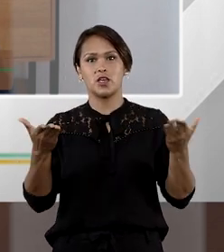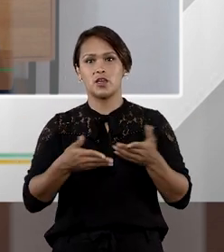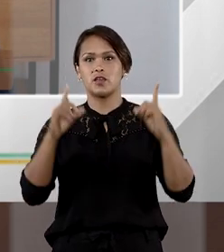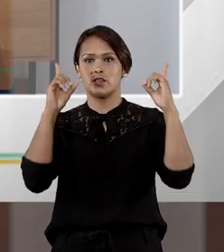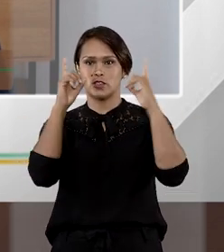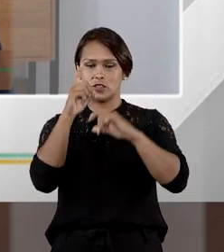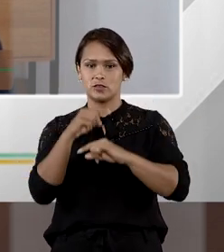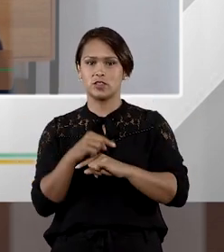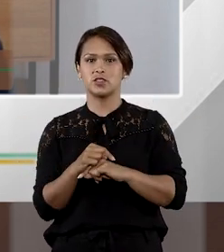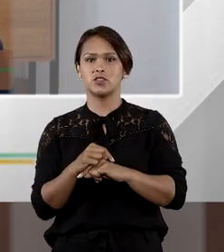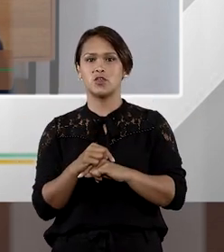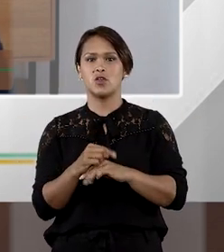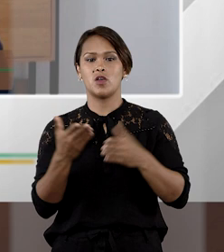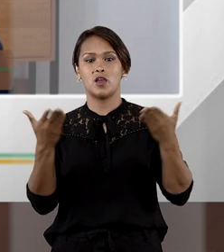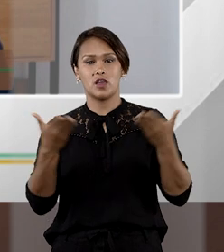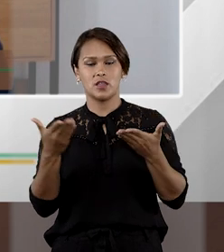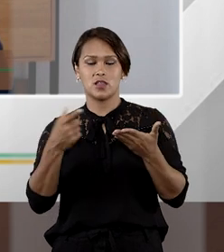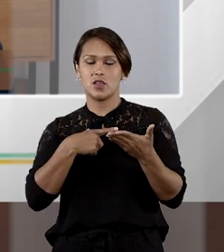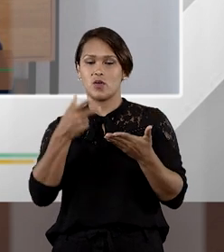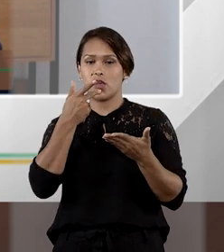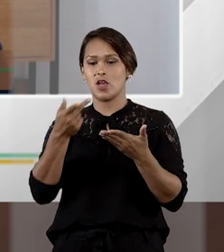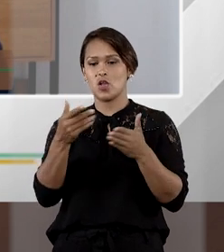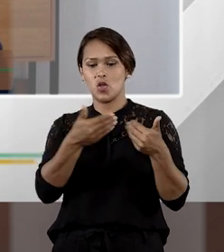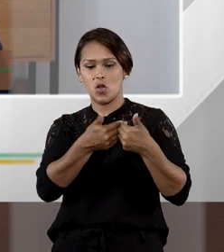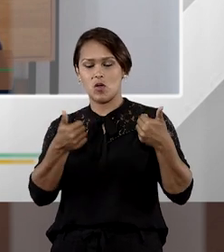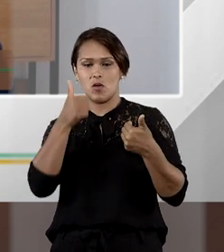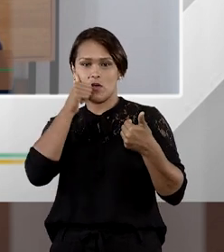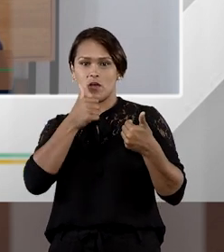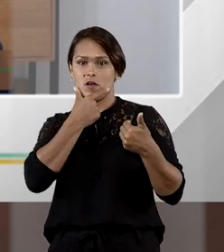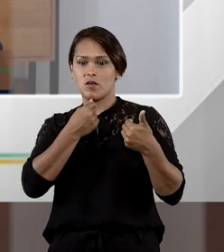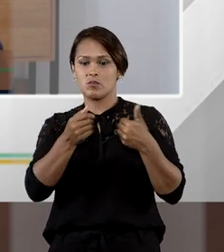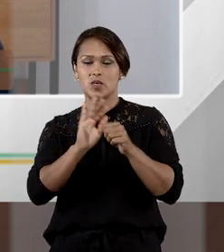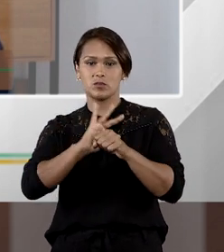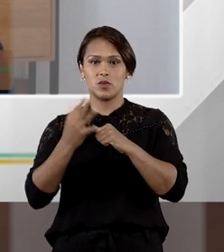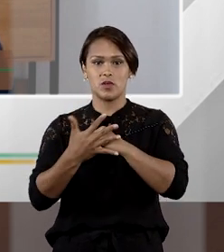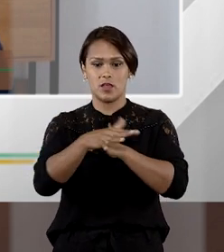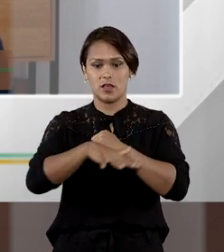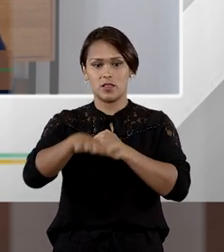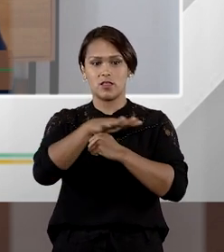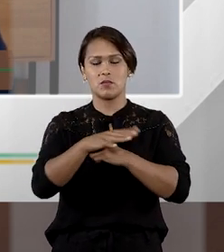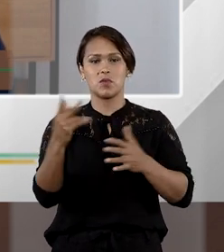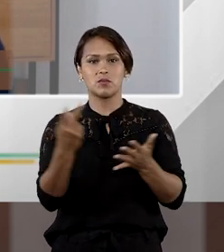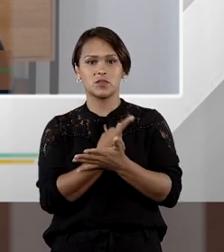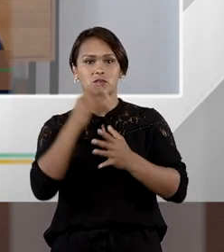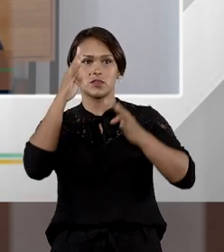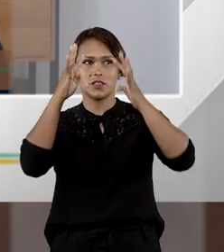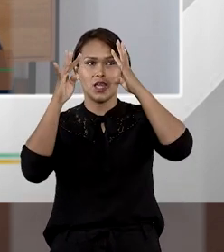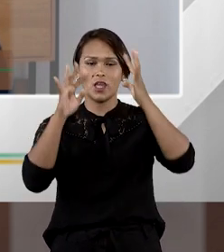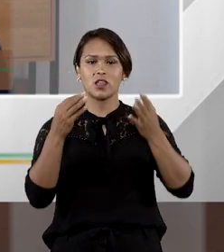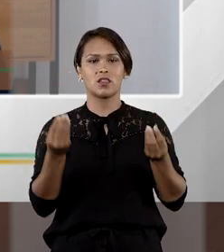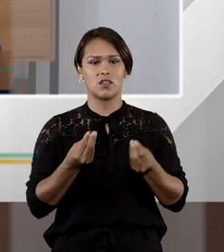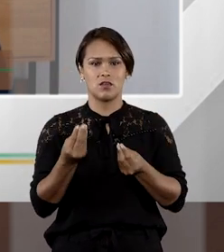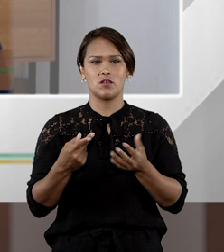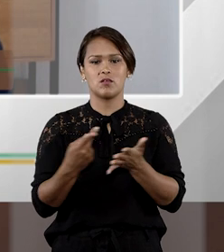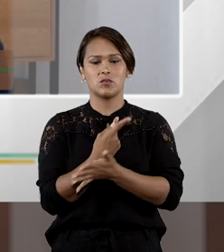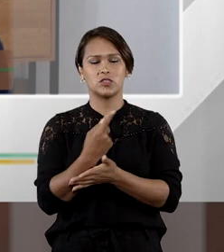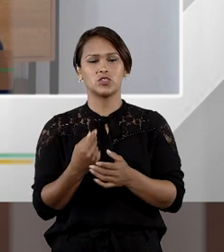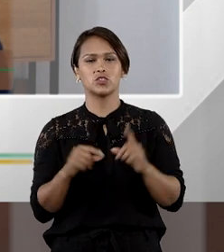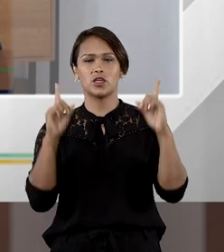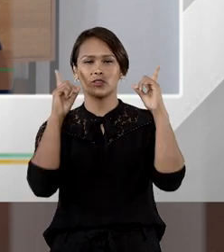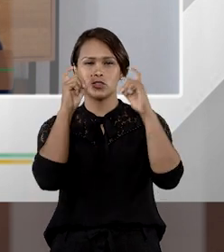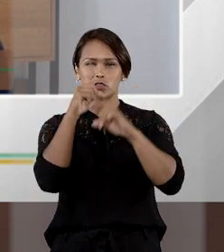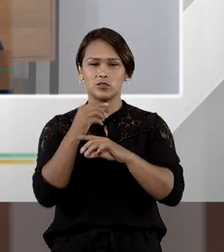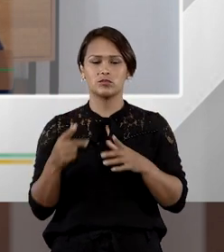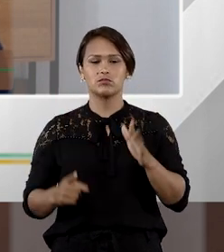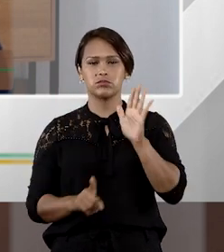imaginem, então, com os pais separados em tempos de pandemia, né? Não só tempos de pandemia, né? Tempos